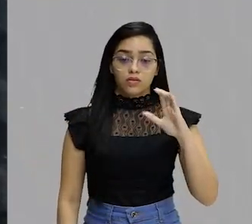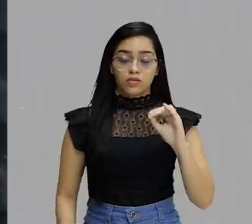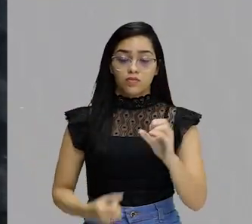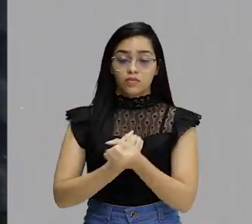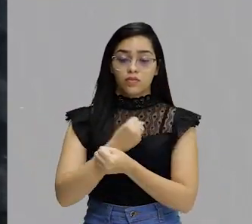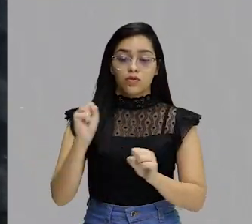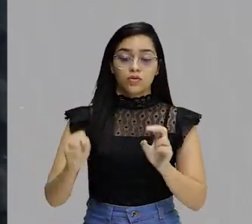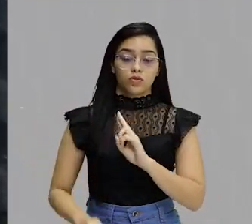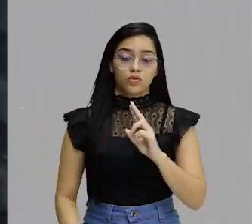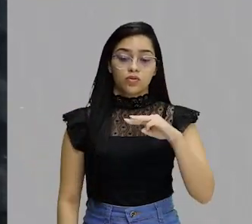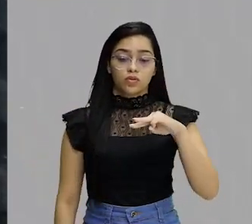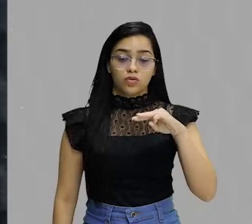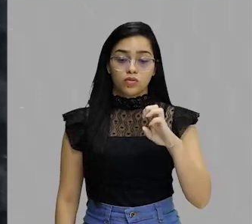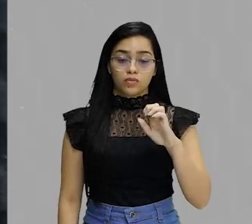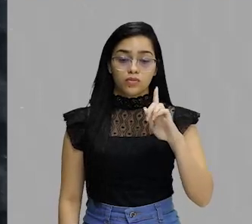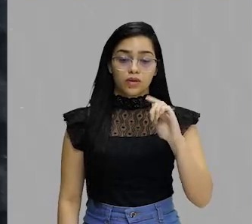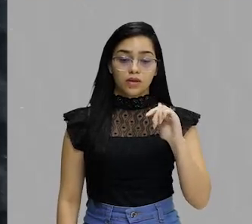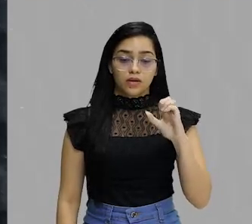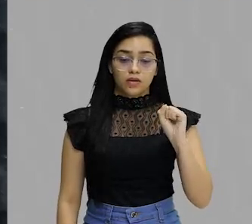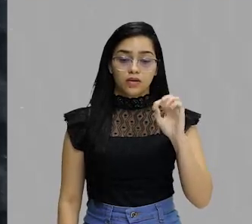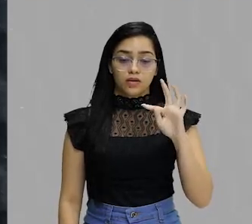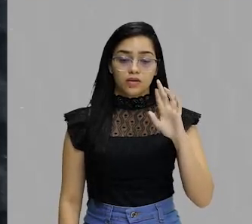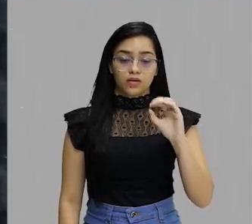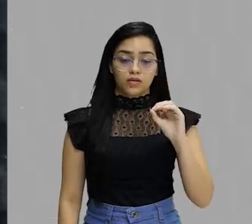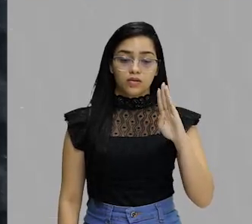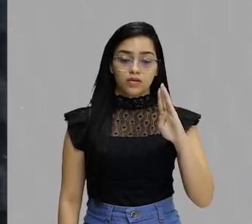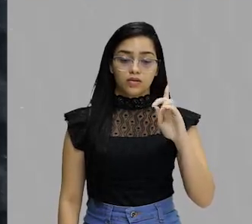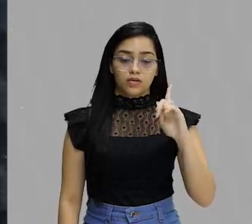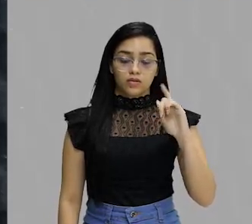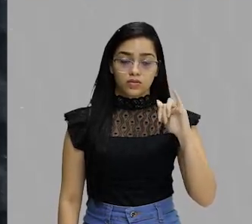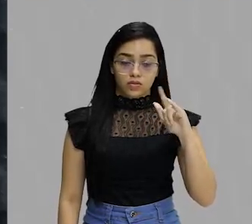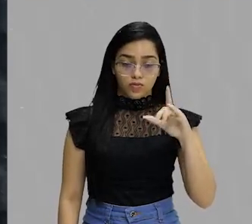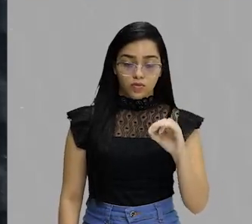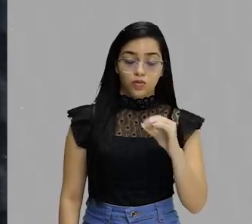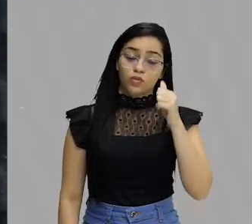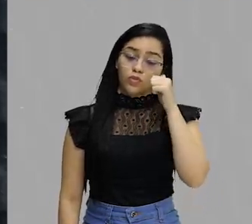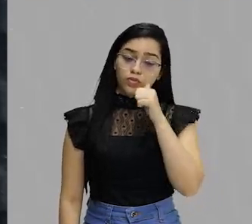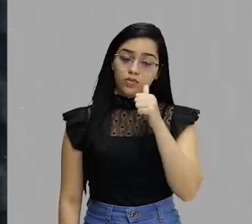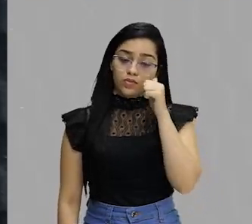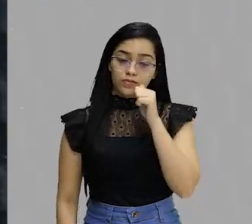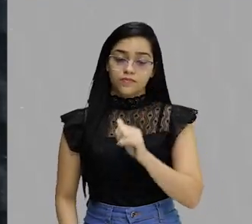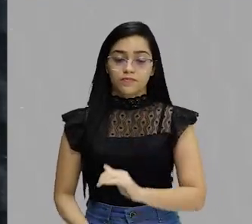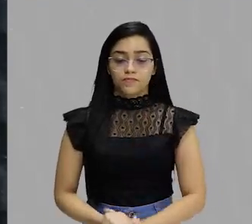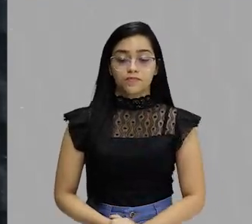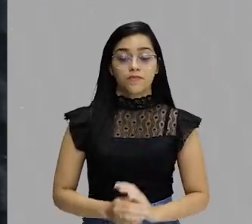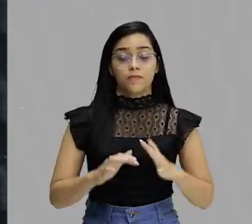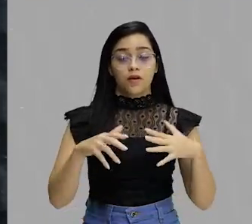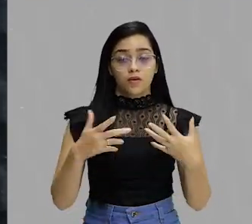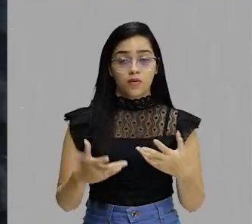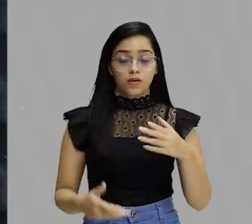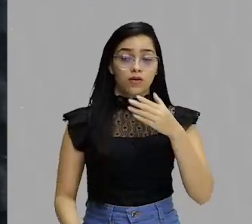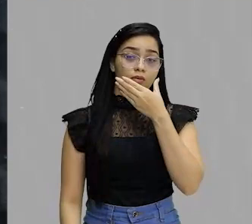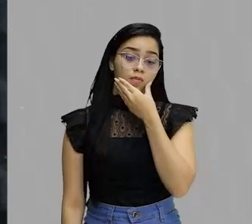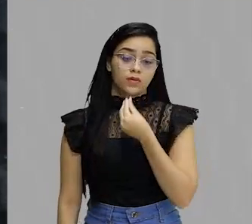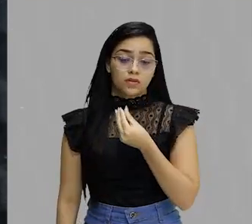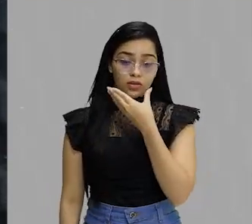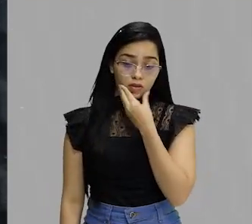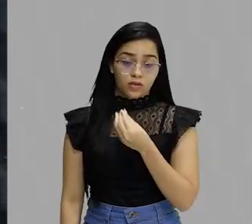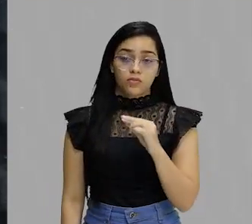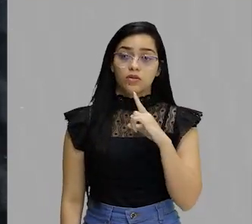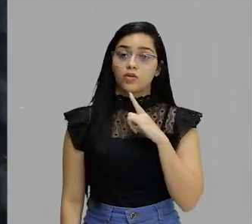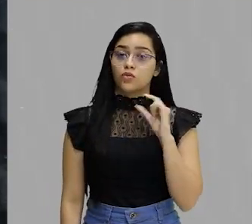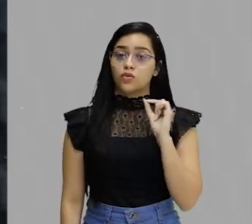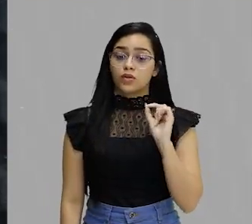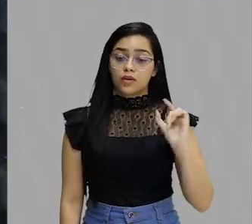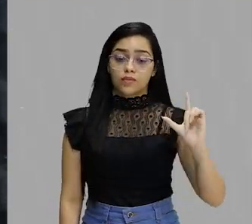de megaestróbilo. É o estróbilo feminino. O estróbilo masculino, ele